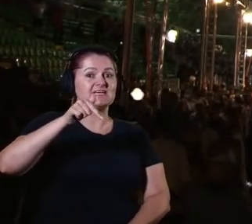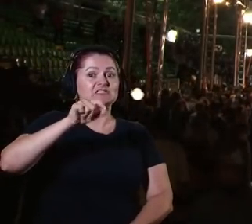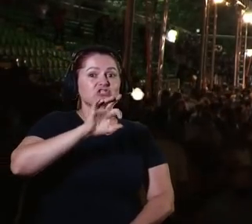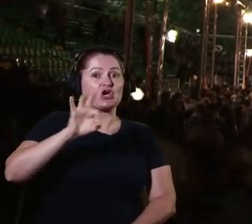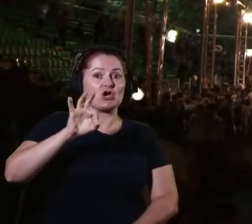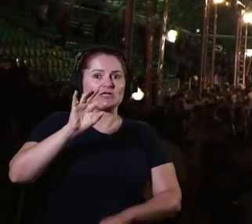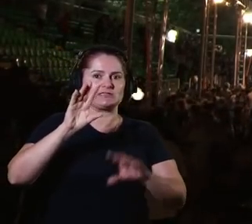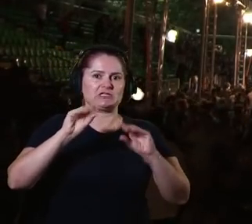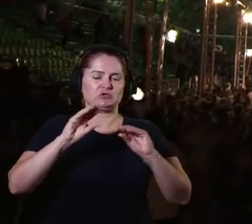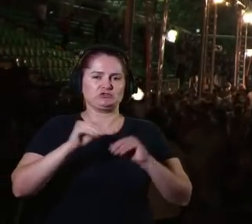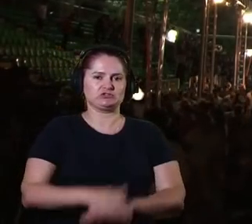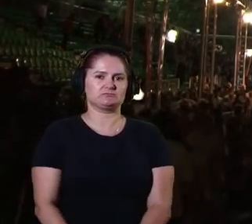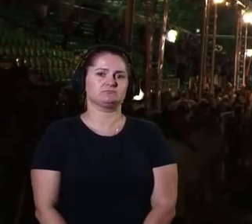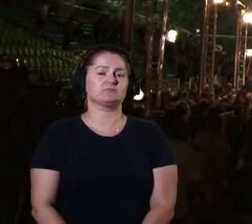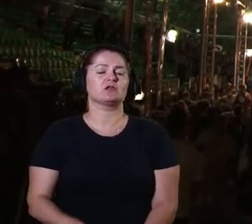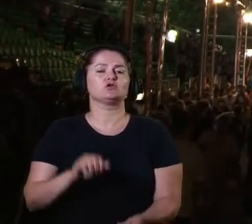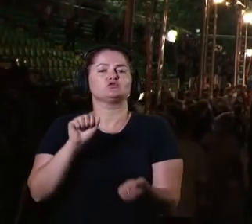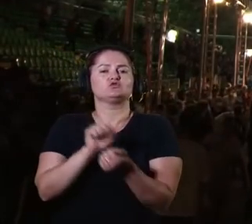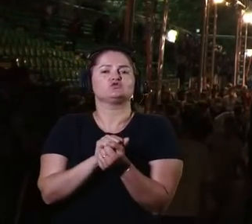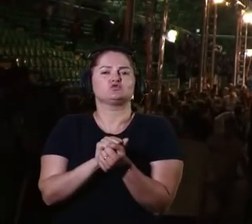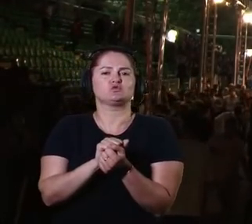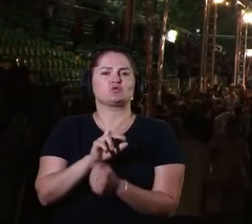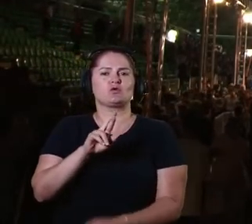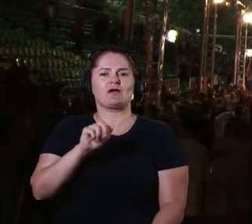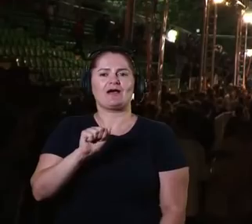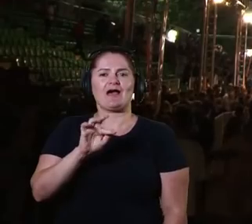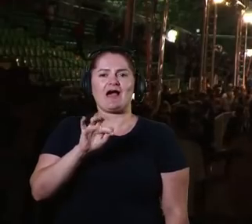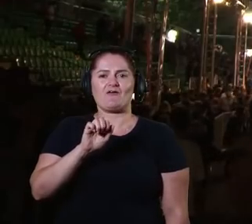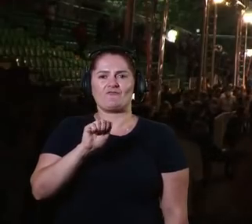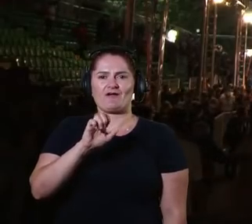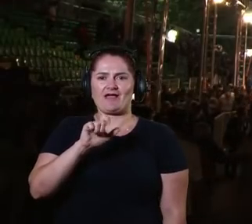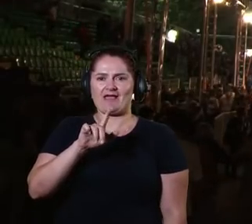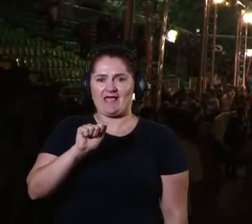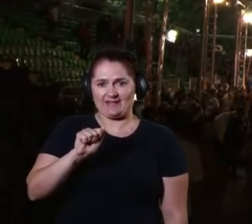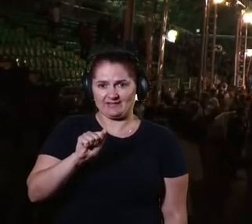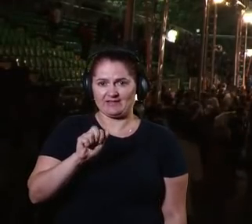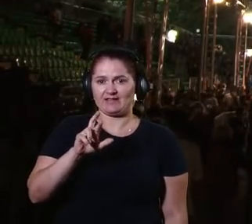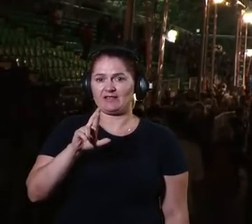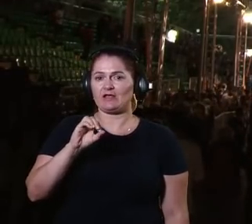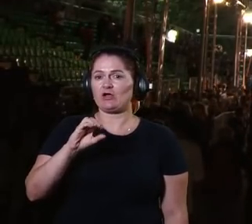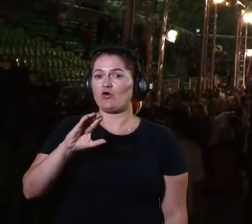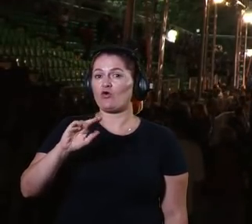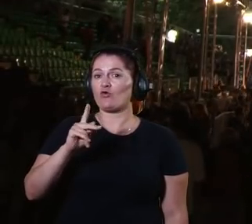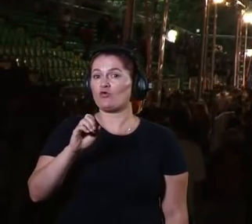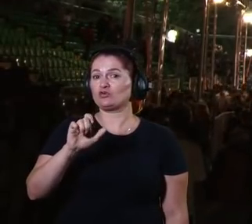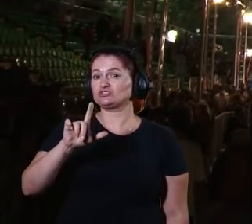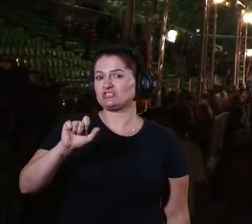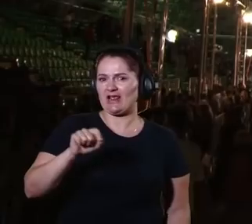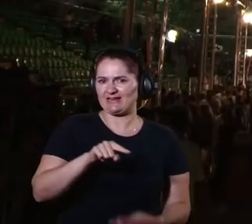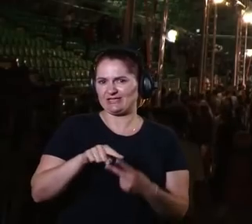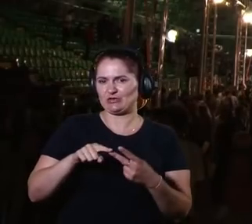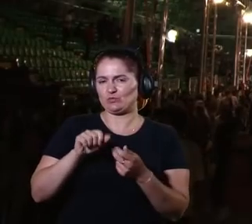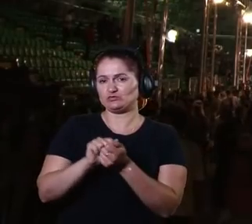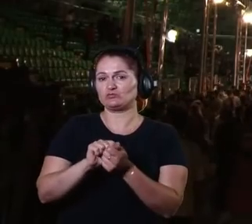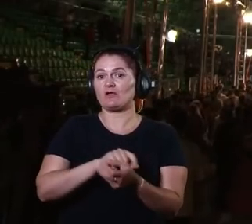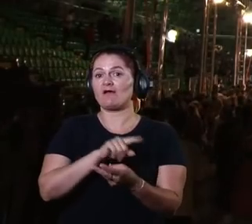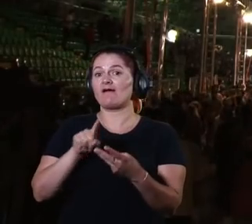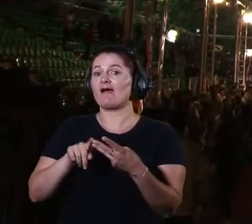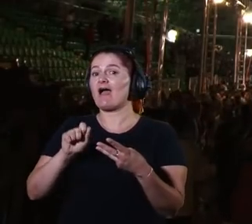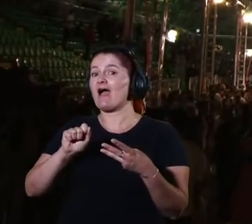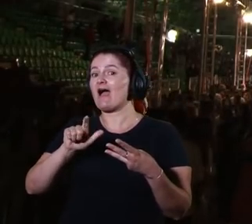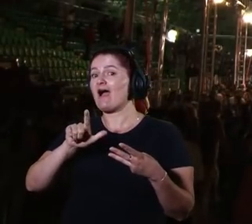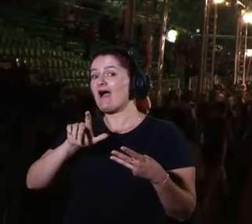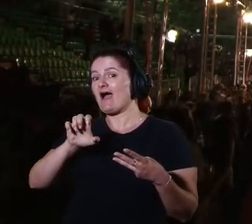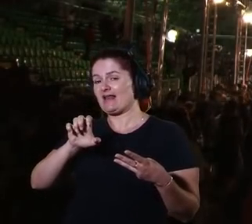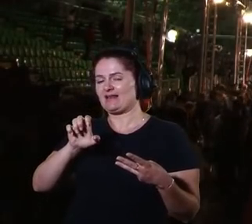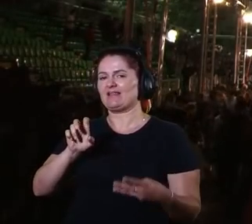Exatamente. Com a... com a Rafaela Daros. E também a Rochelle Finco. e a grande Ali Vergani, porque nem todos